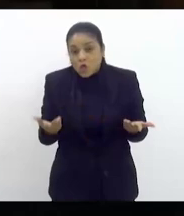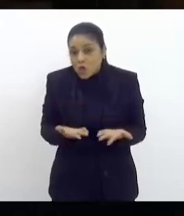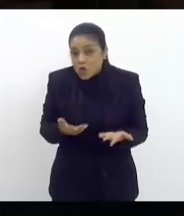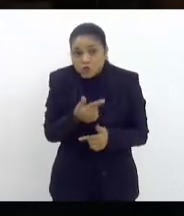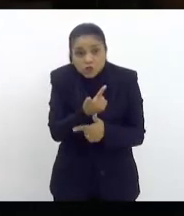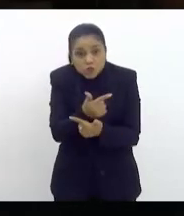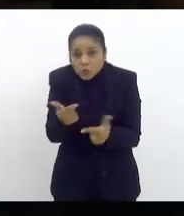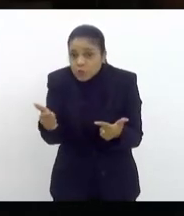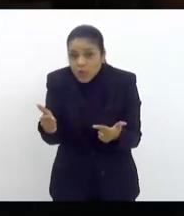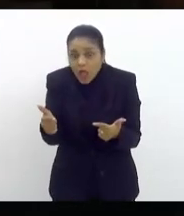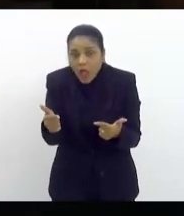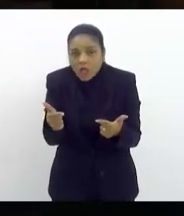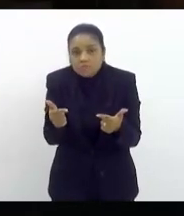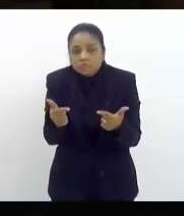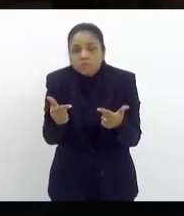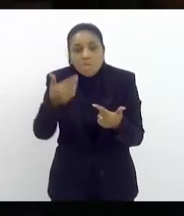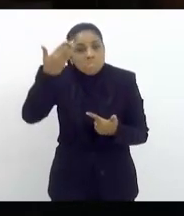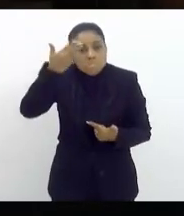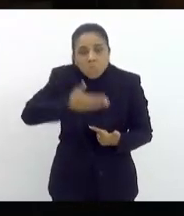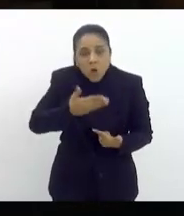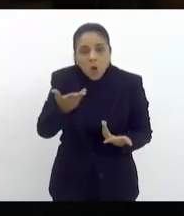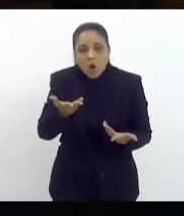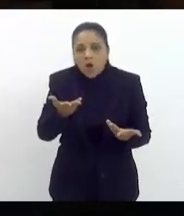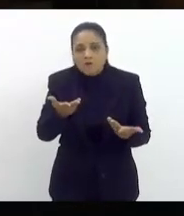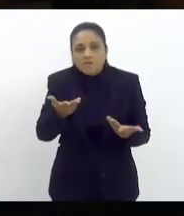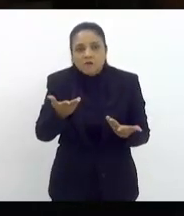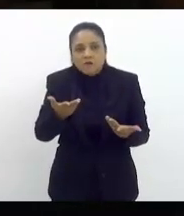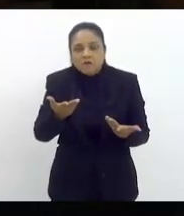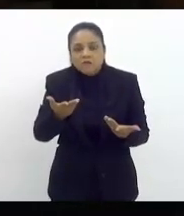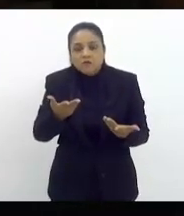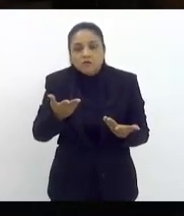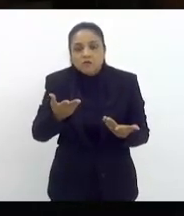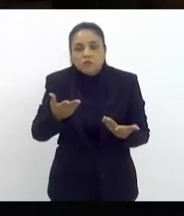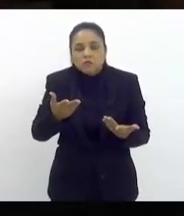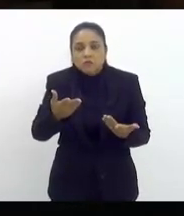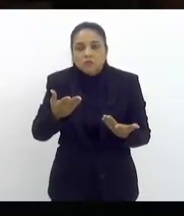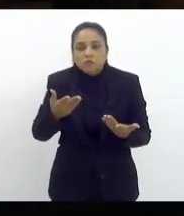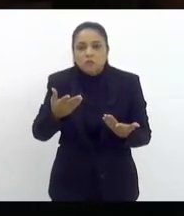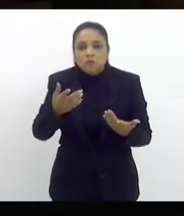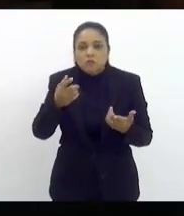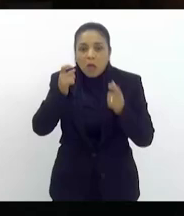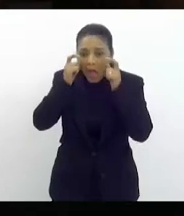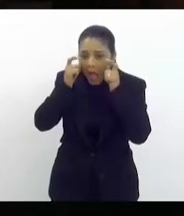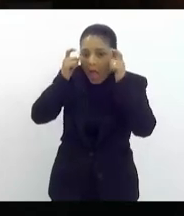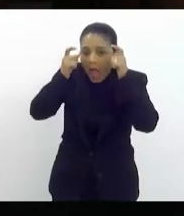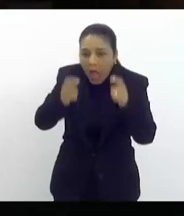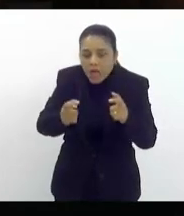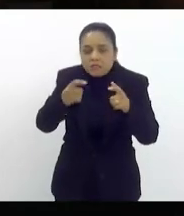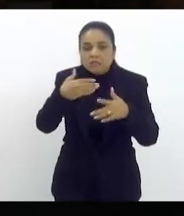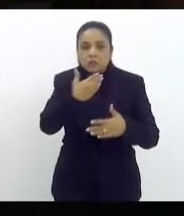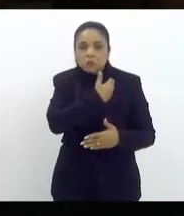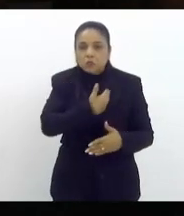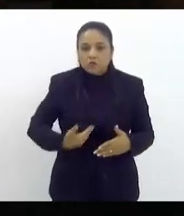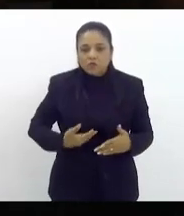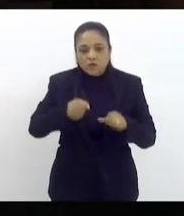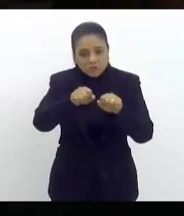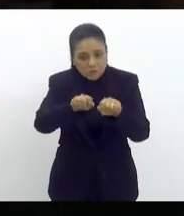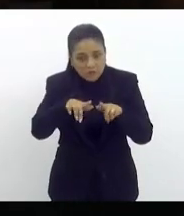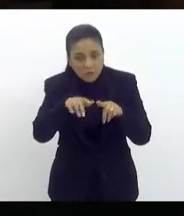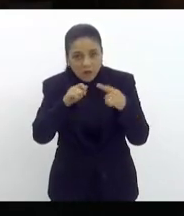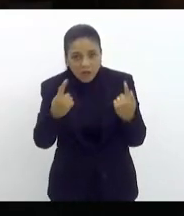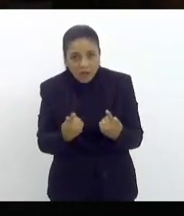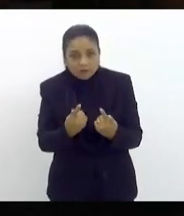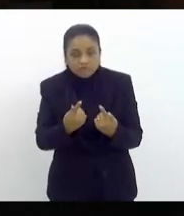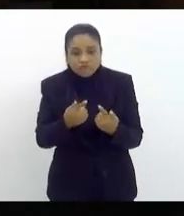constatação e aí chamar a atenção aí do governo aqui nessa casa, não tem nada,